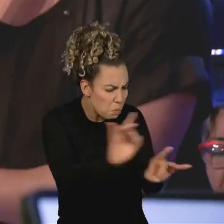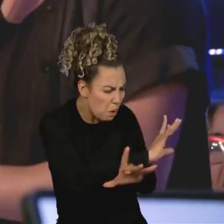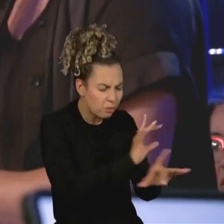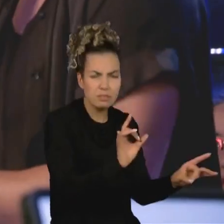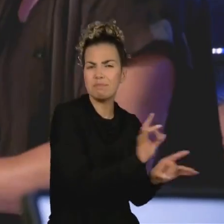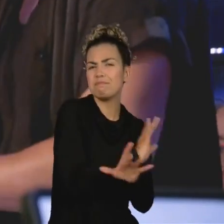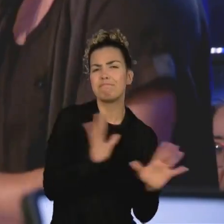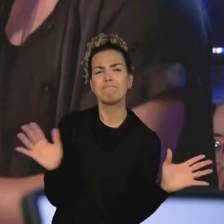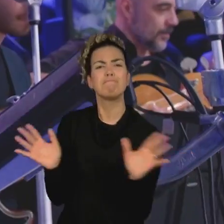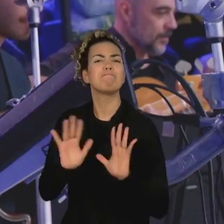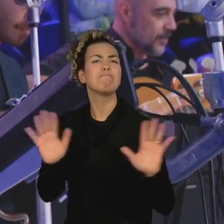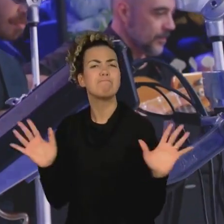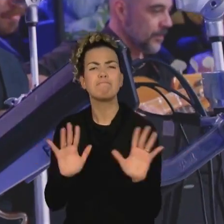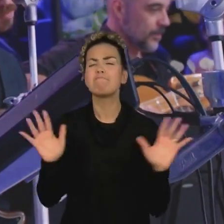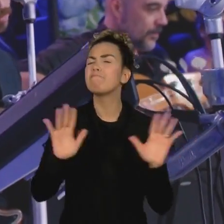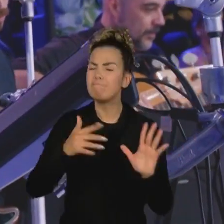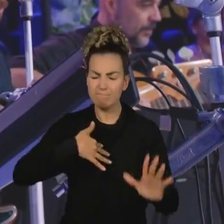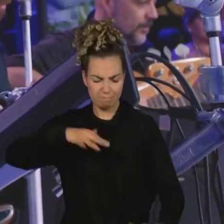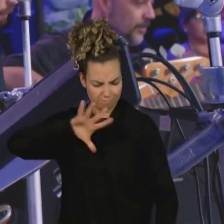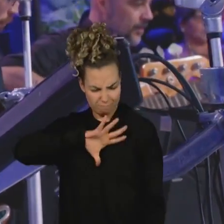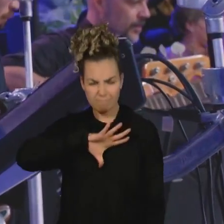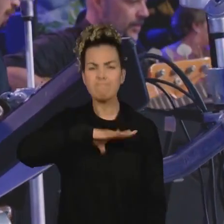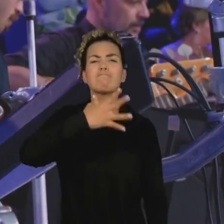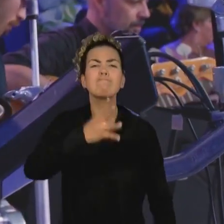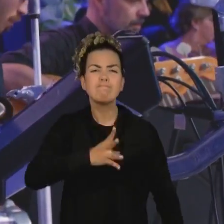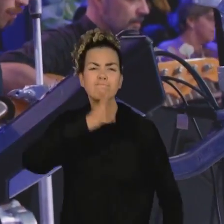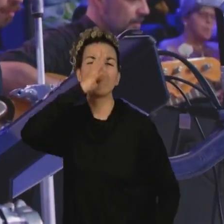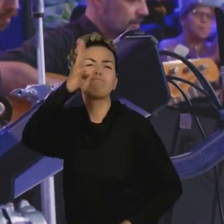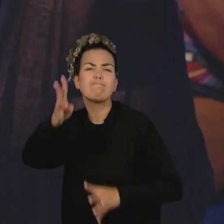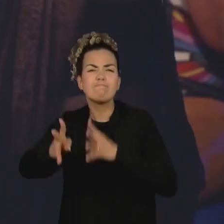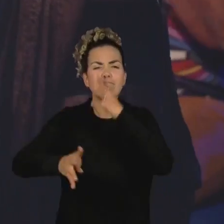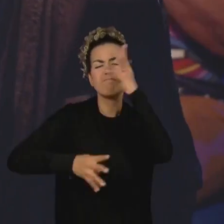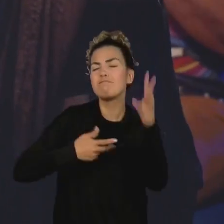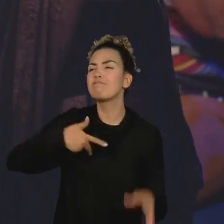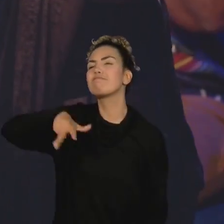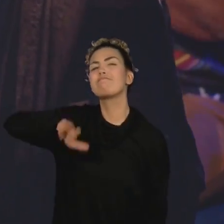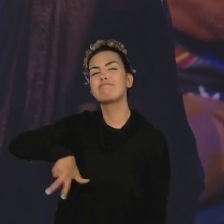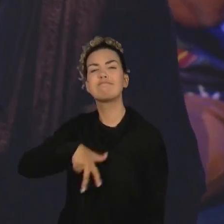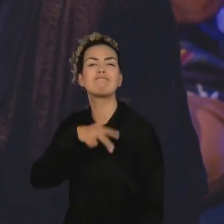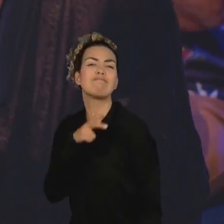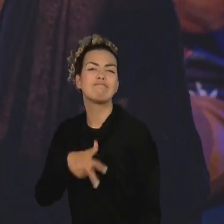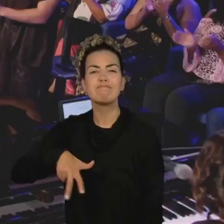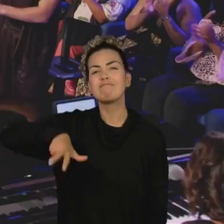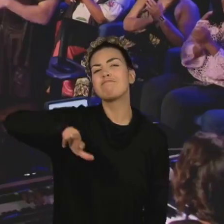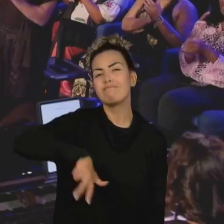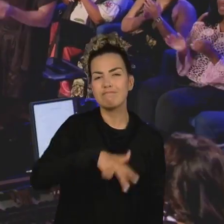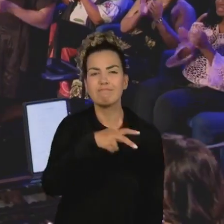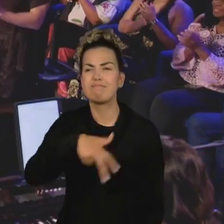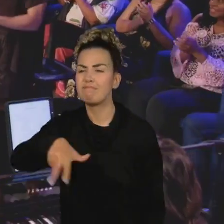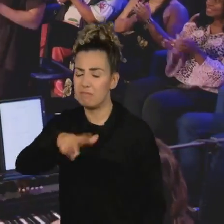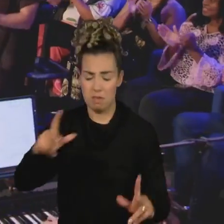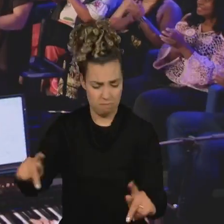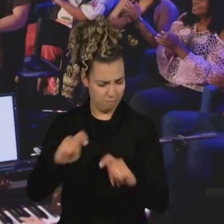Vamos virar a mesa em defesa do consumidor.